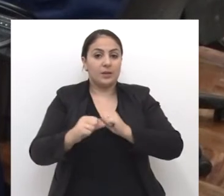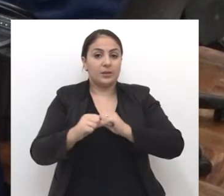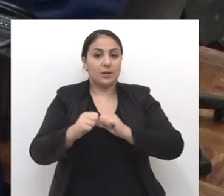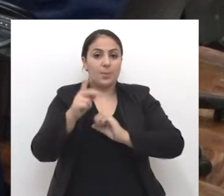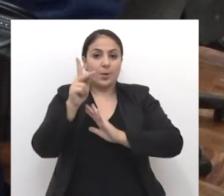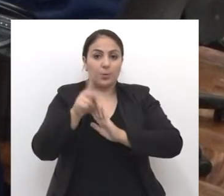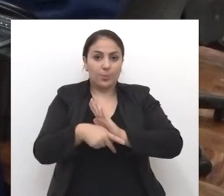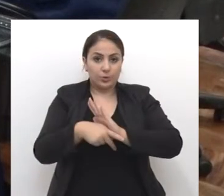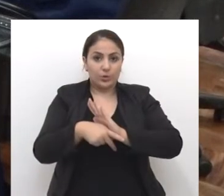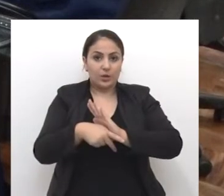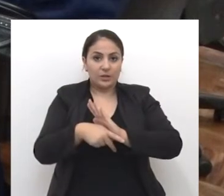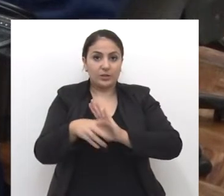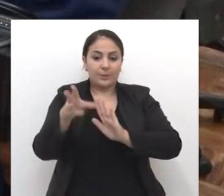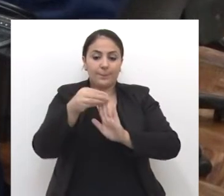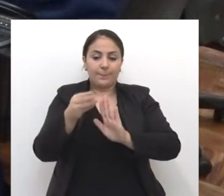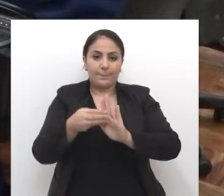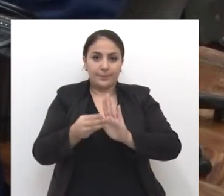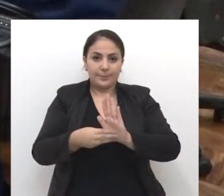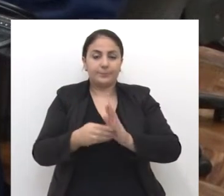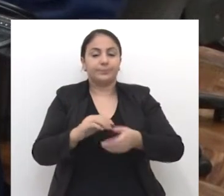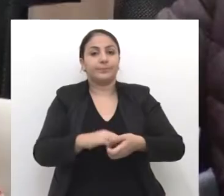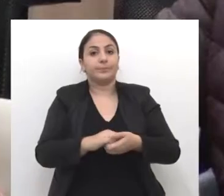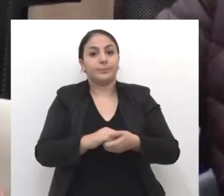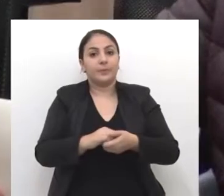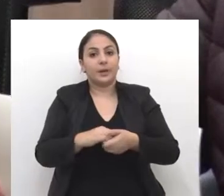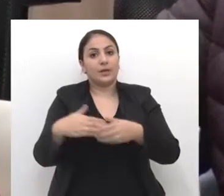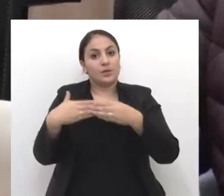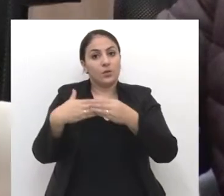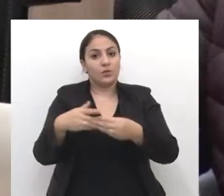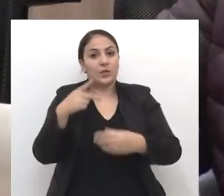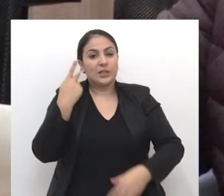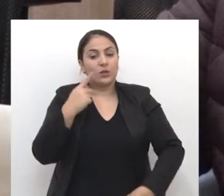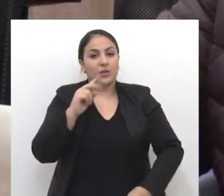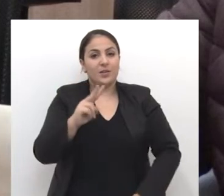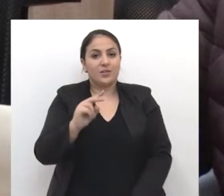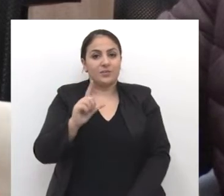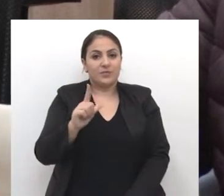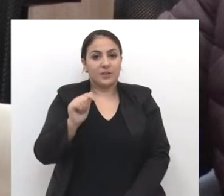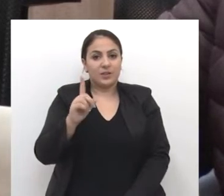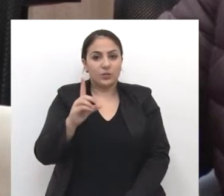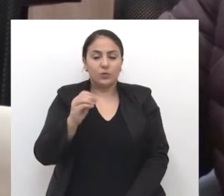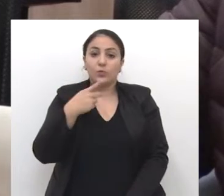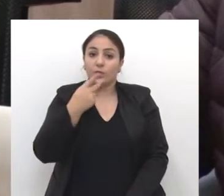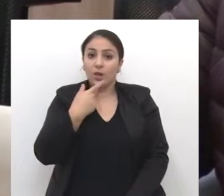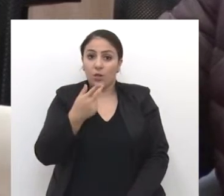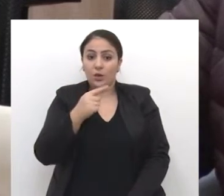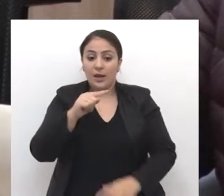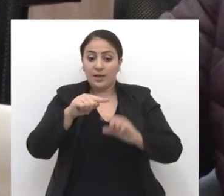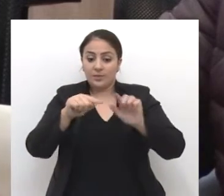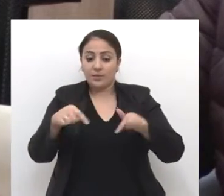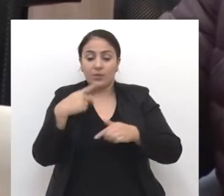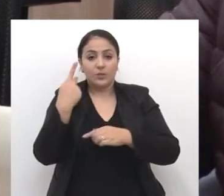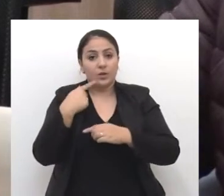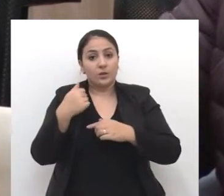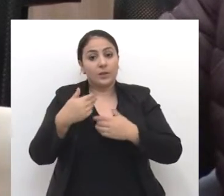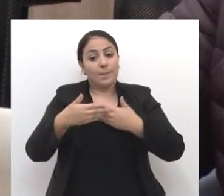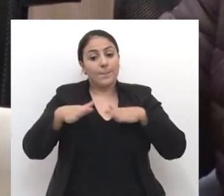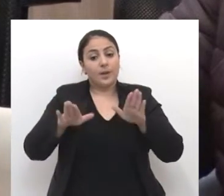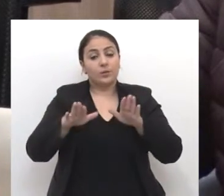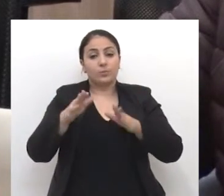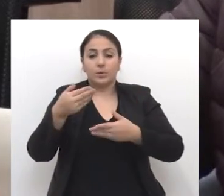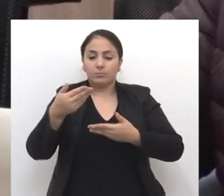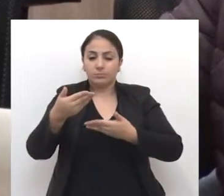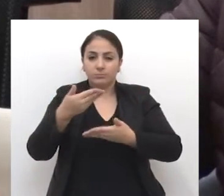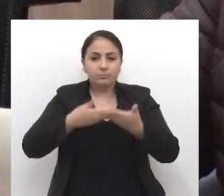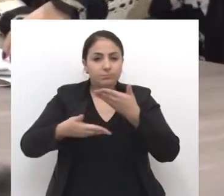alterada através do protocolo de emendas. A assessora do vereador Valdo já adiantou que o gabinete está aberto para